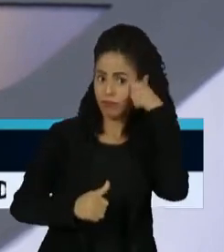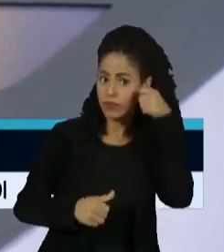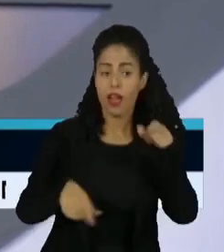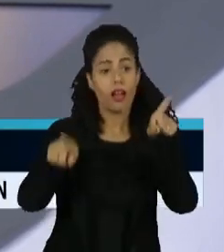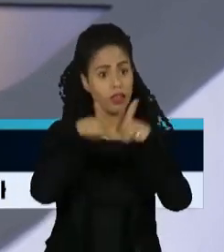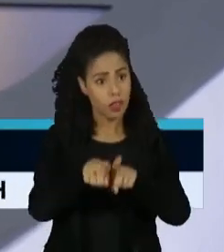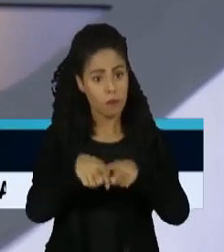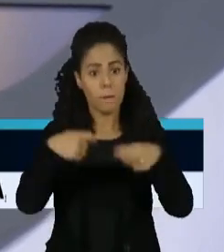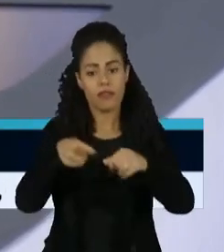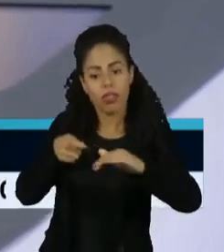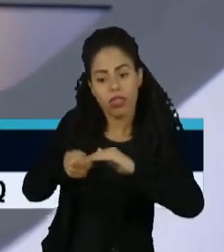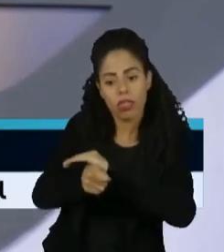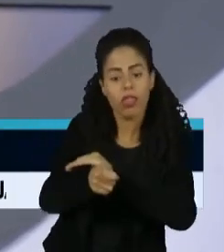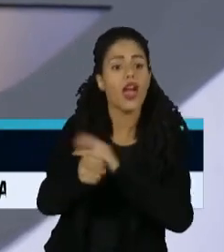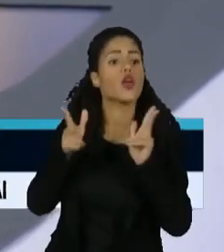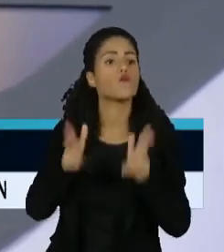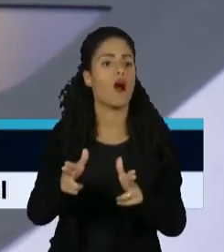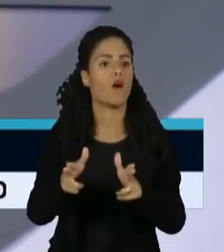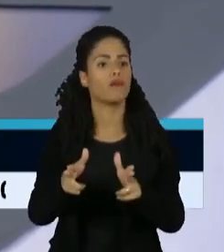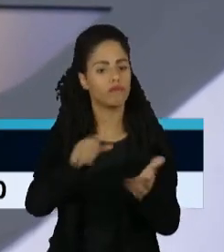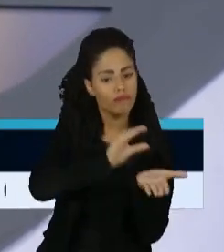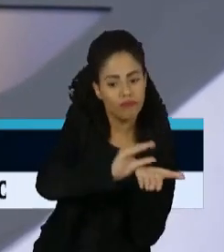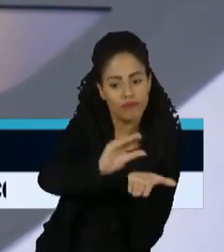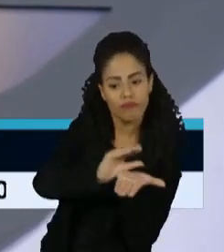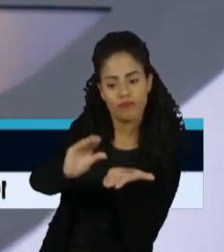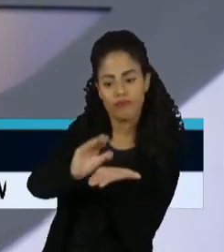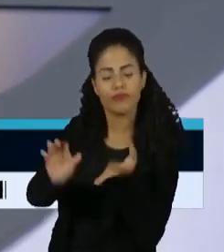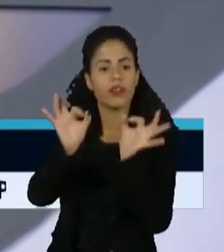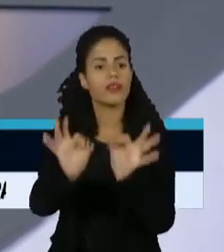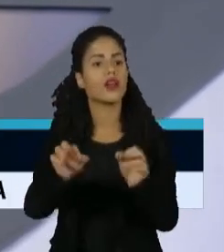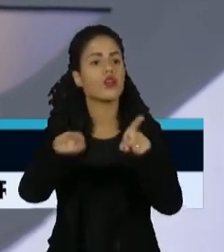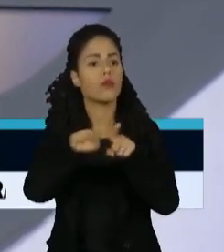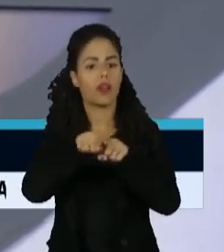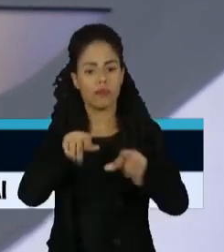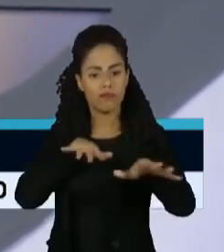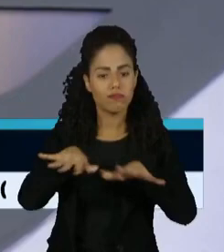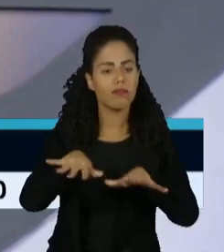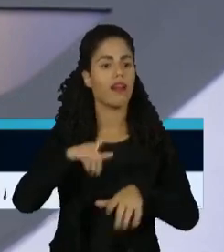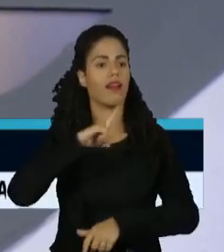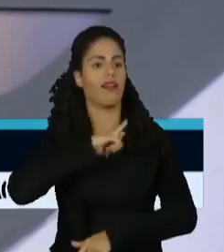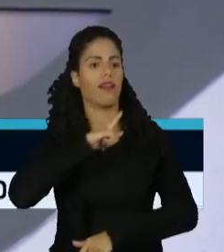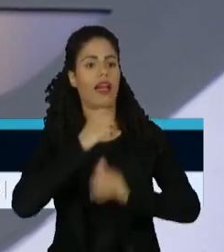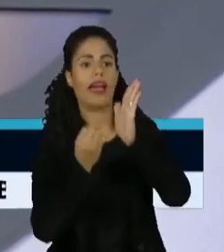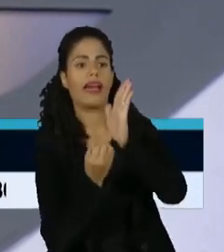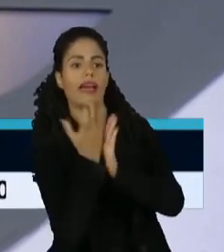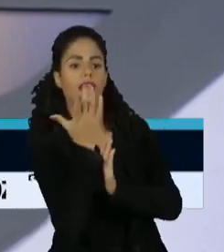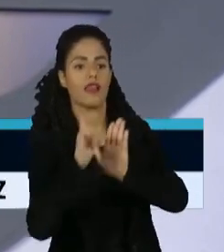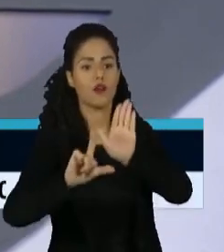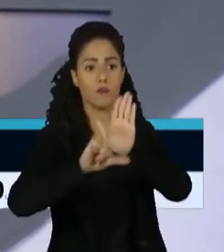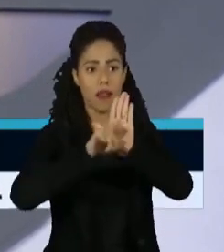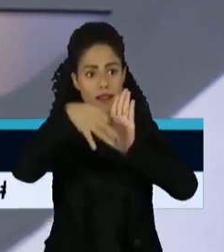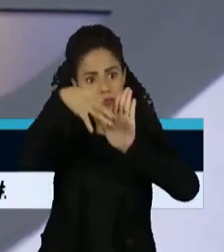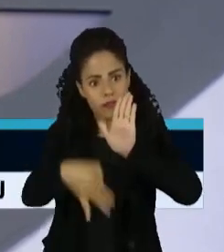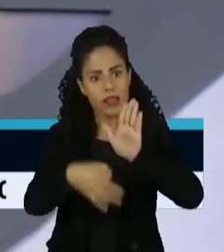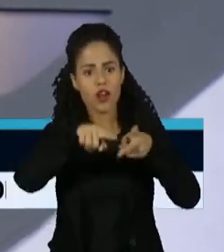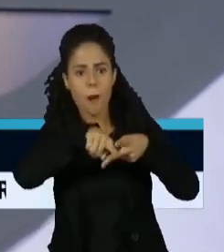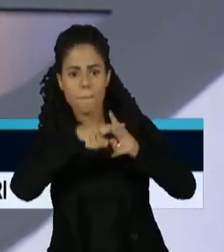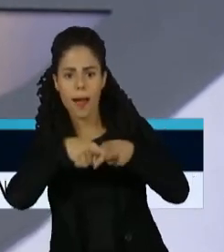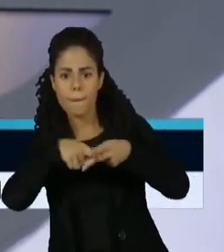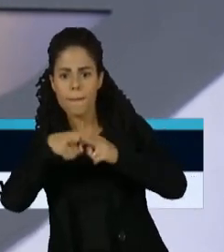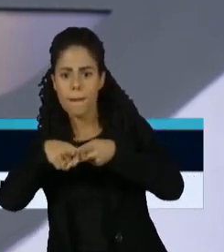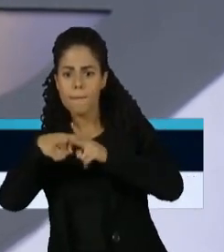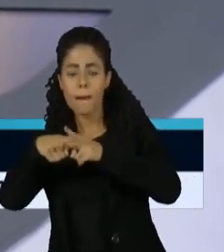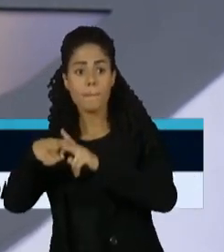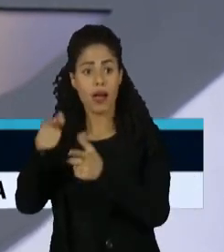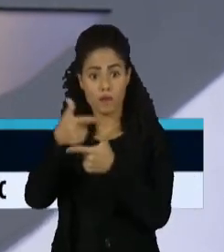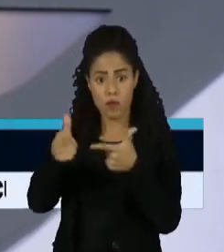candidatos negros. Isso é um grande absurdo, porque você tem uma mobilização enorme para criar uma legislação que corrija os nossos